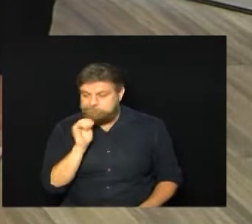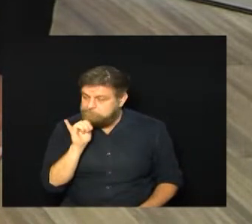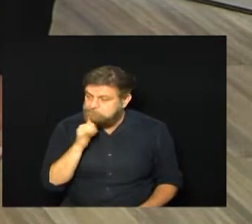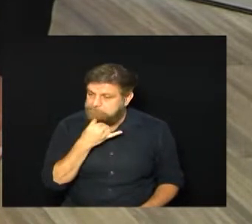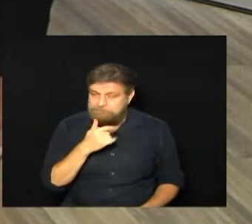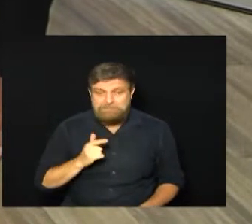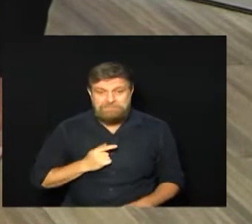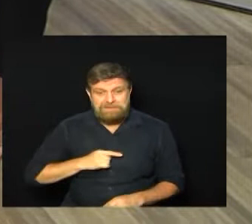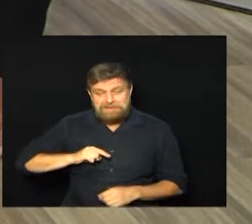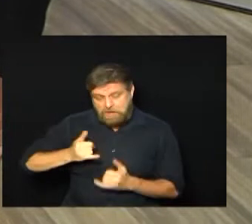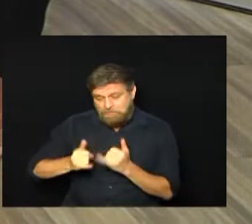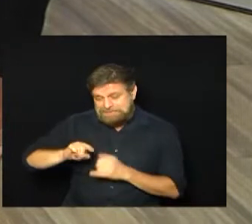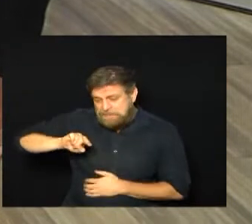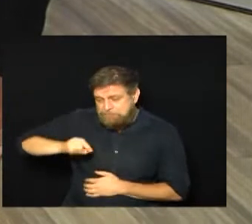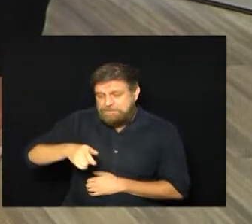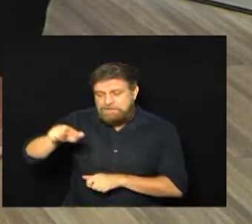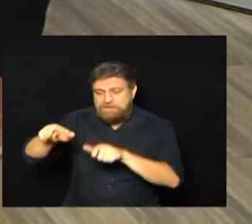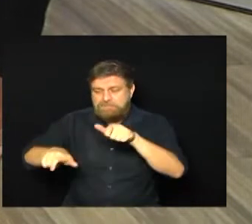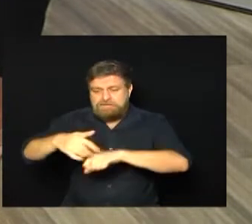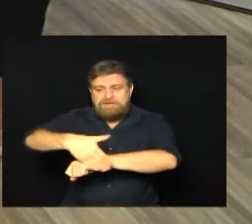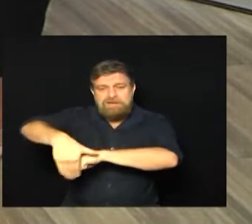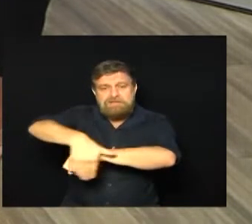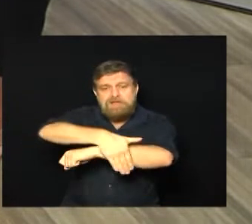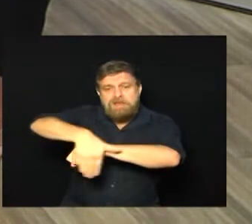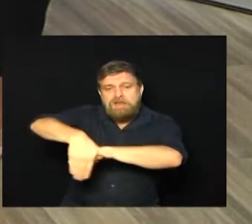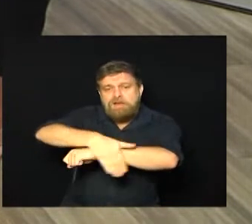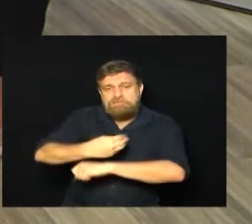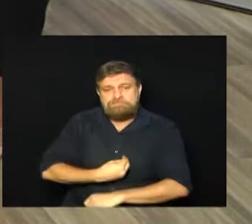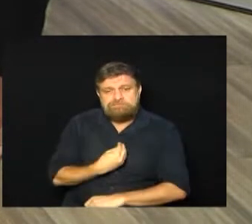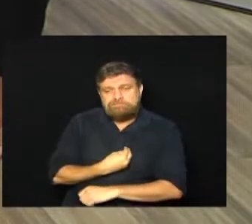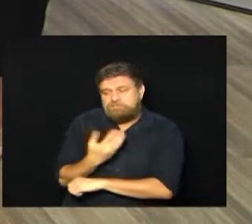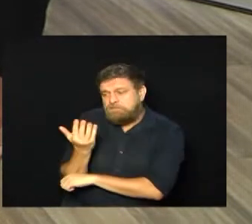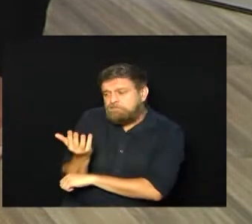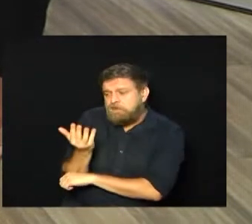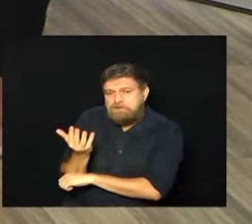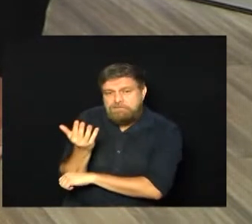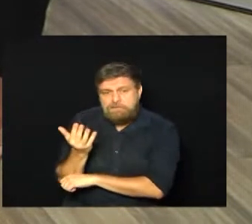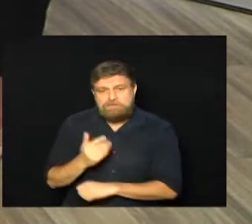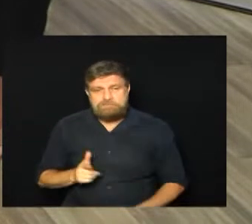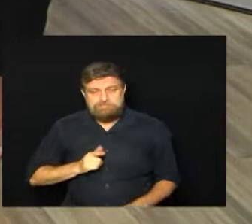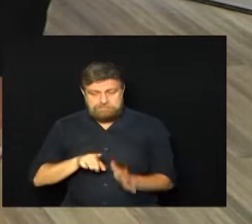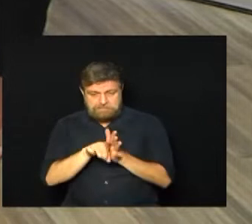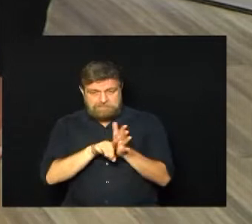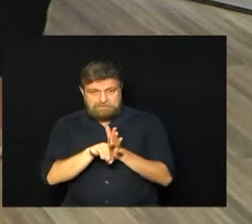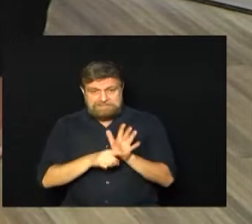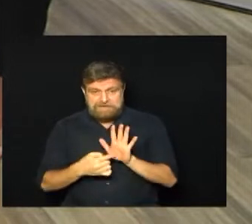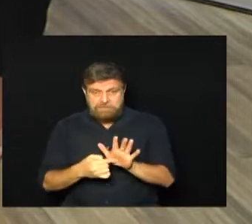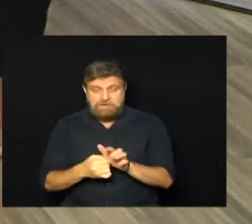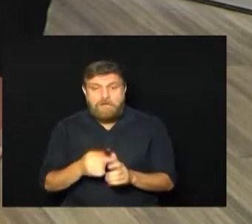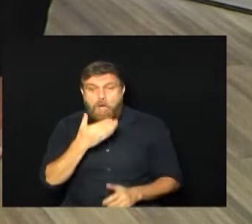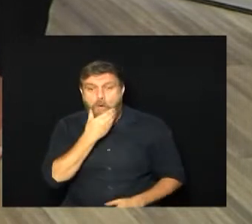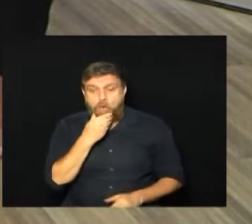com quase 1.000 pessoas em situação de rua. E esse panorama mostra, né, na maioria são